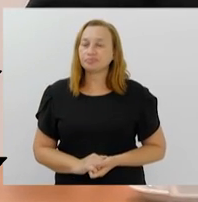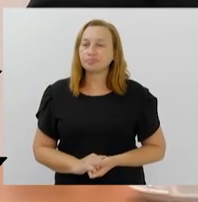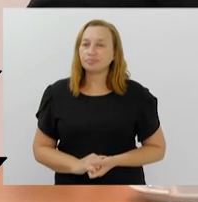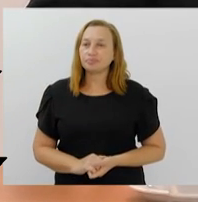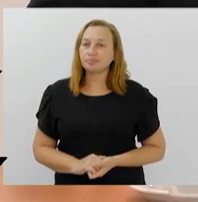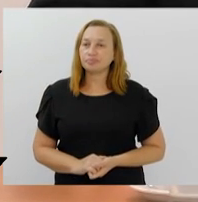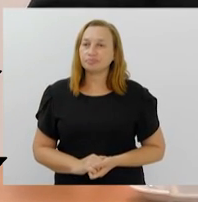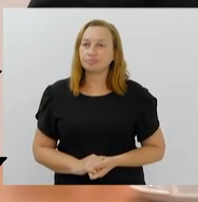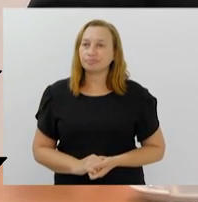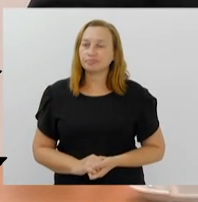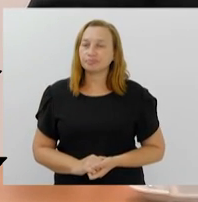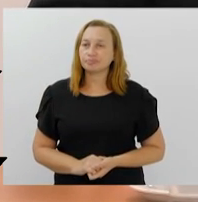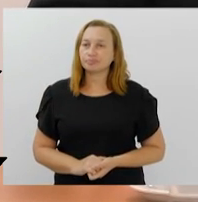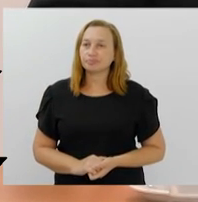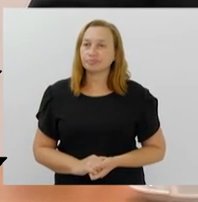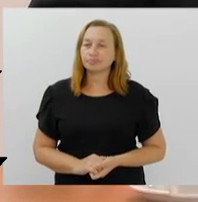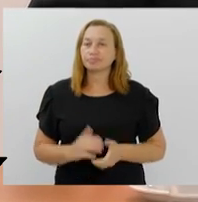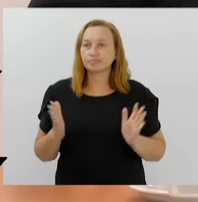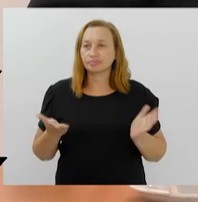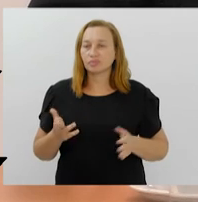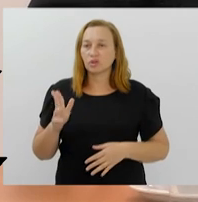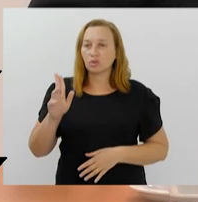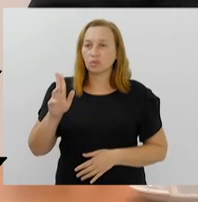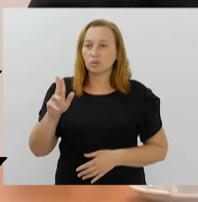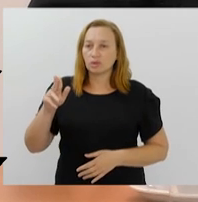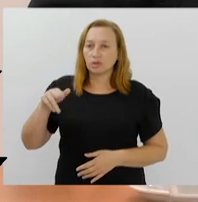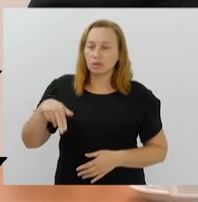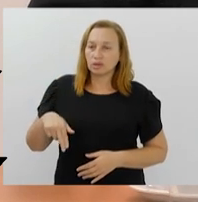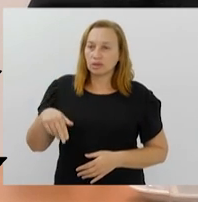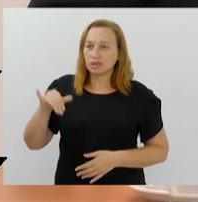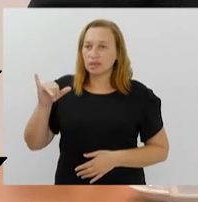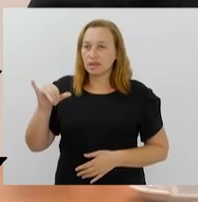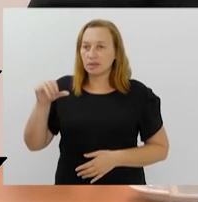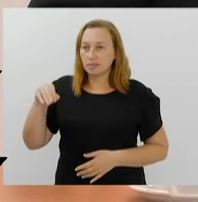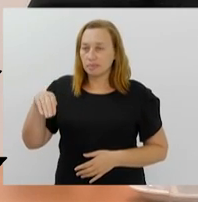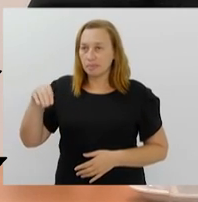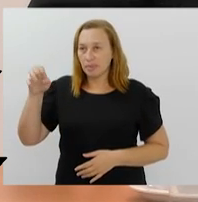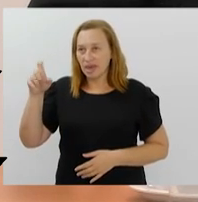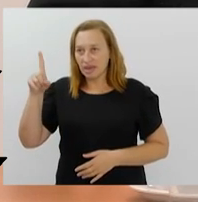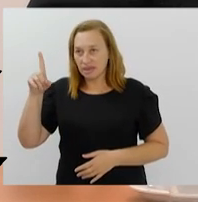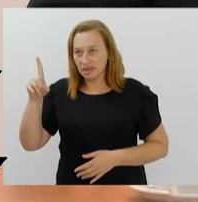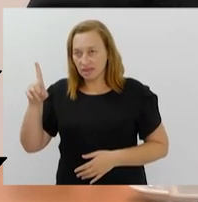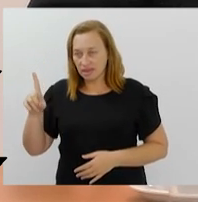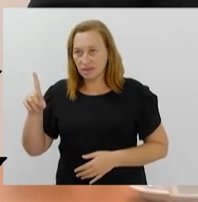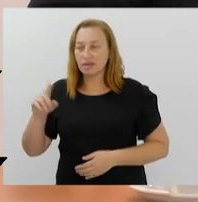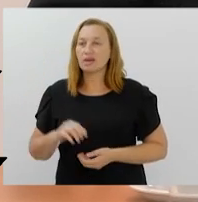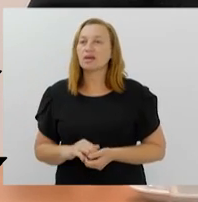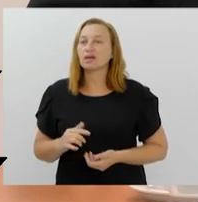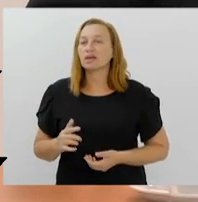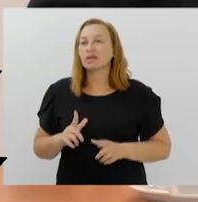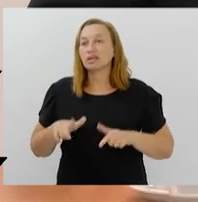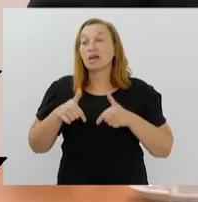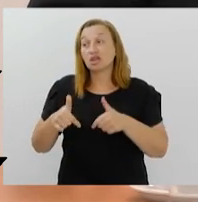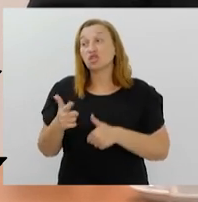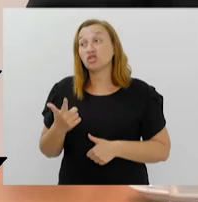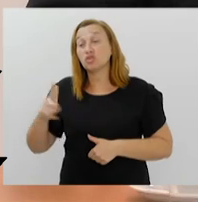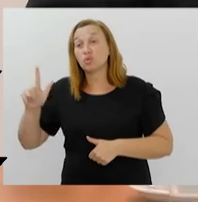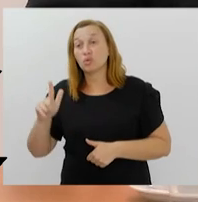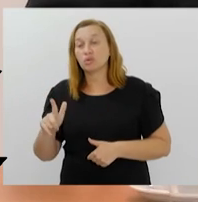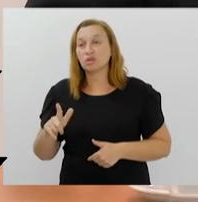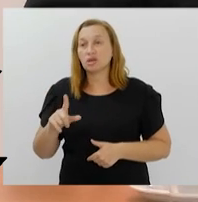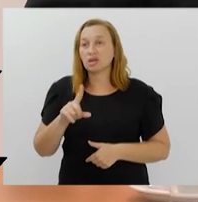e agora a Unimed ela tá aplicando outra forma além de de suspender